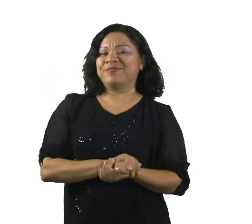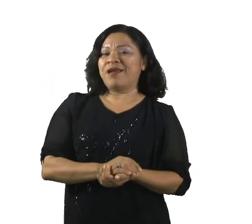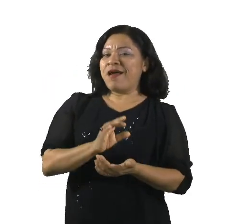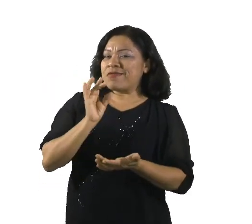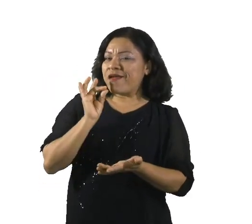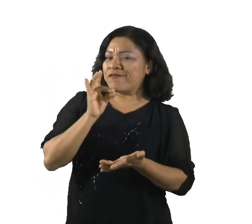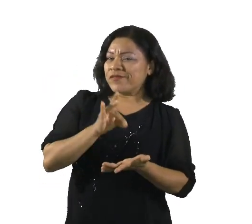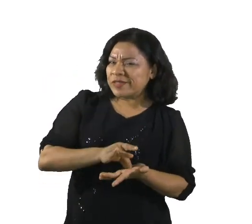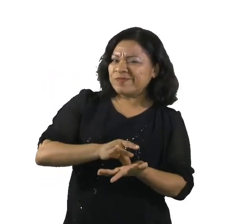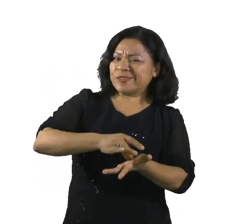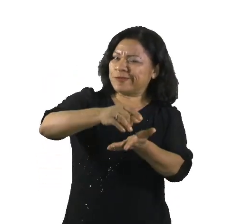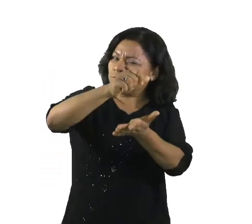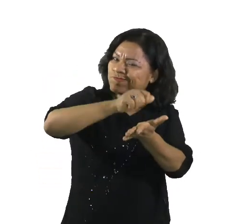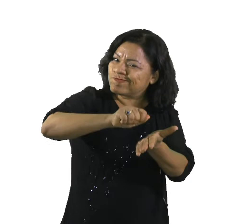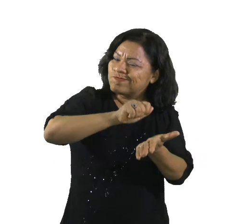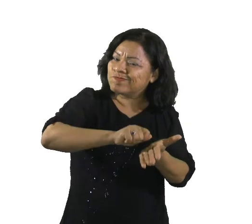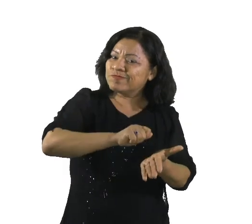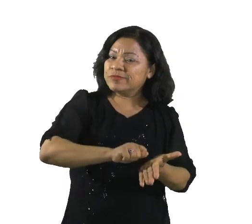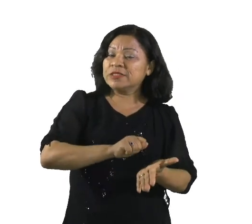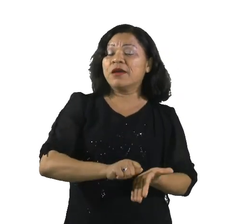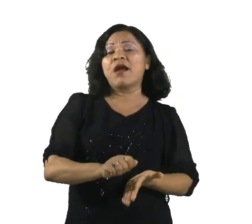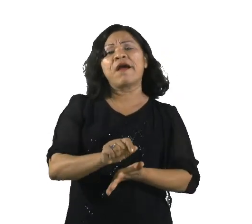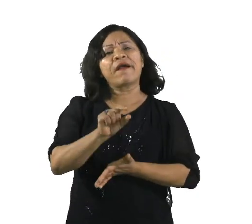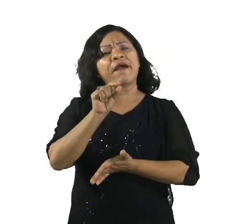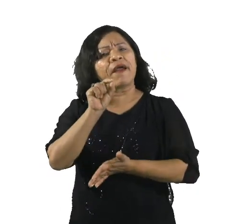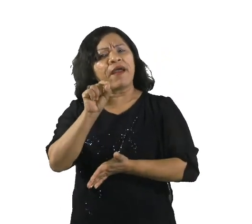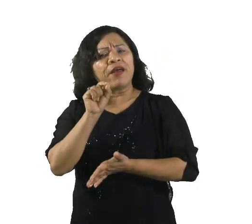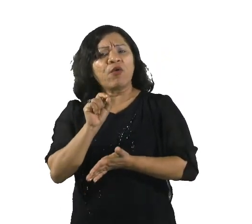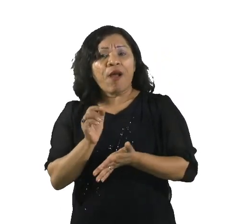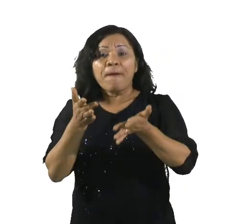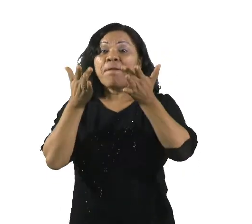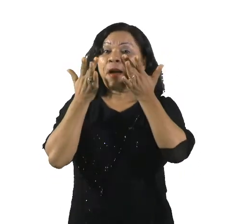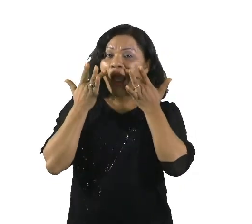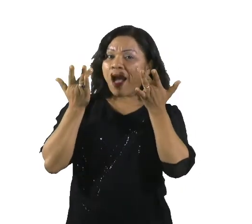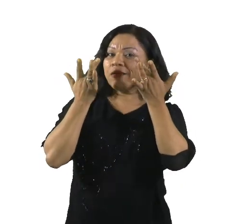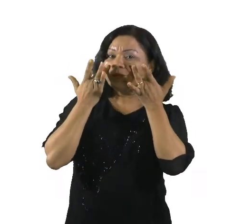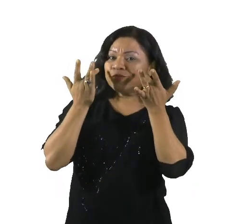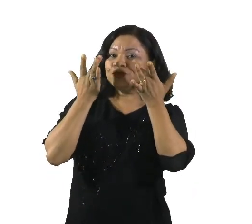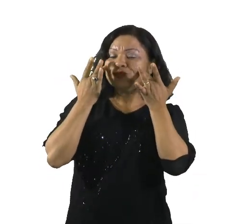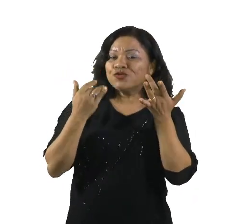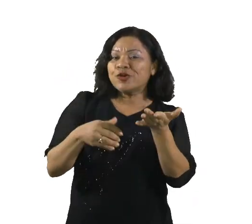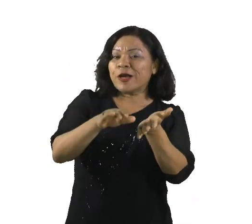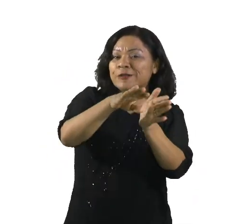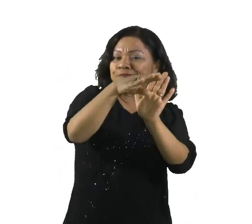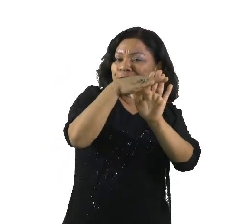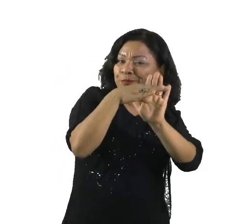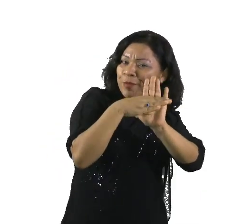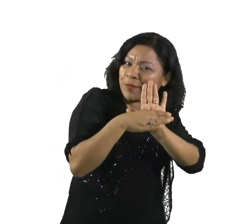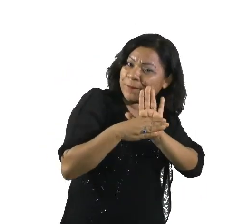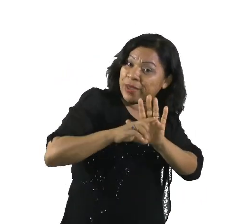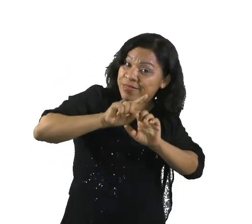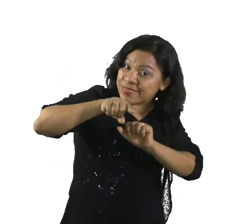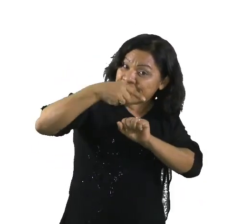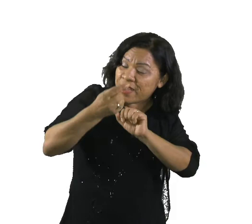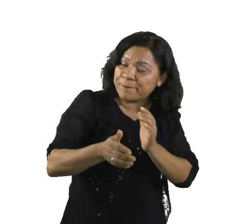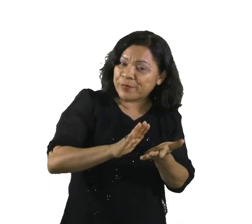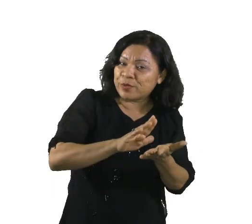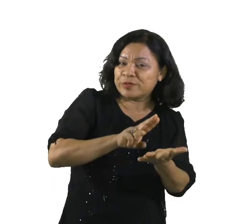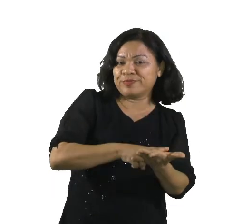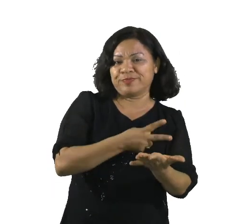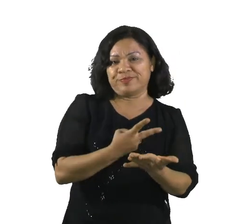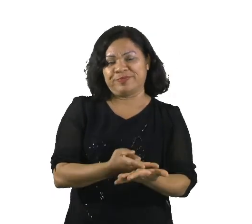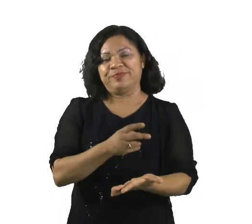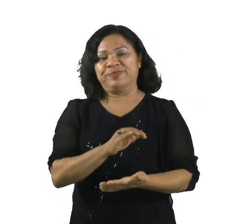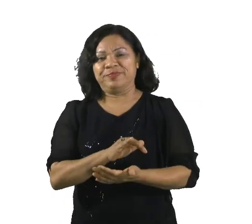mais escrevia eram realmente peças de teatro que depois eram interpretadas. Dele, este